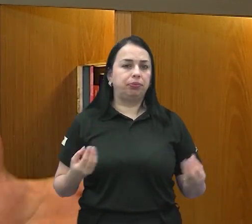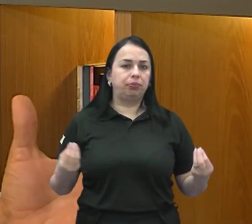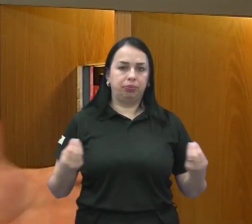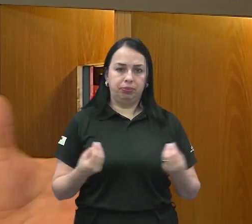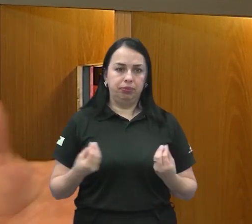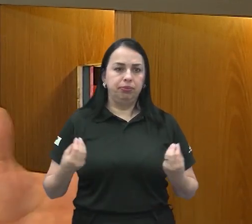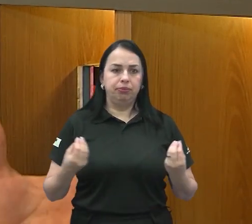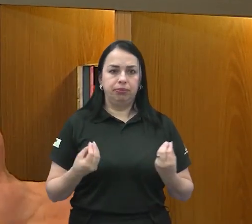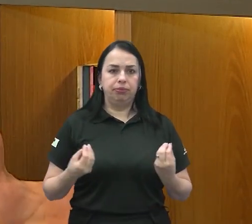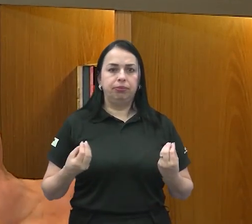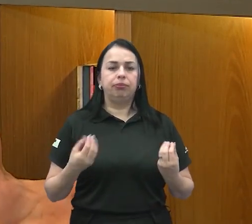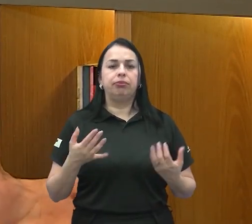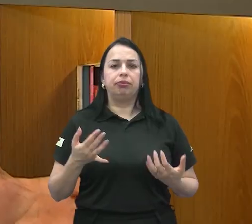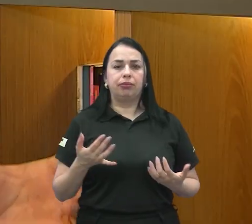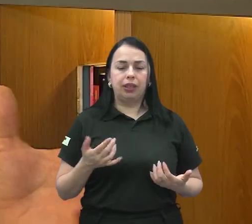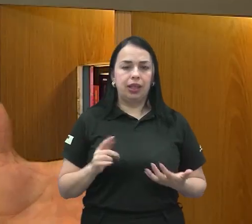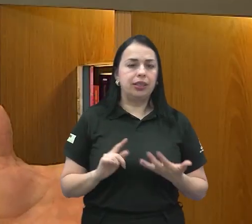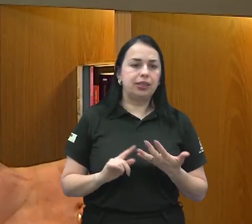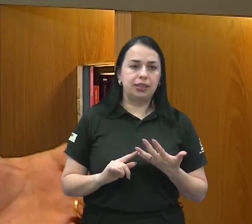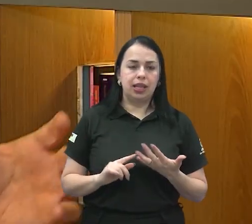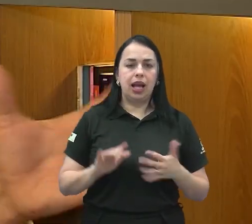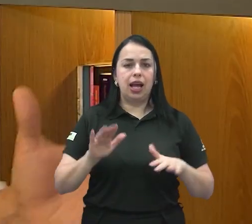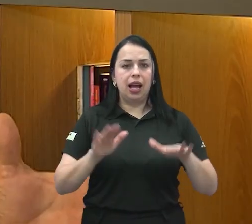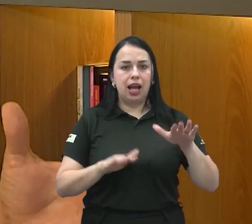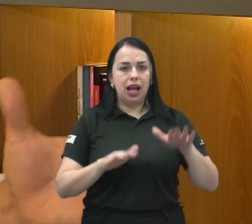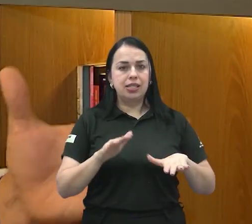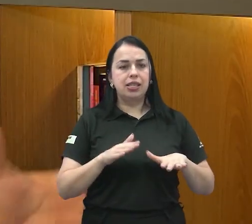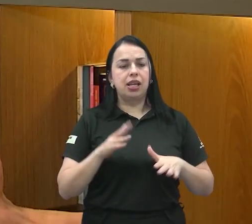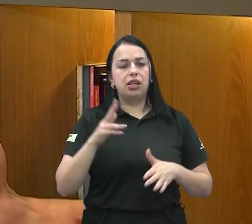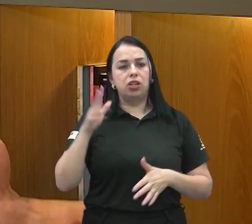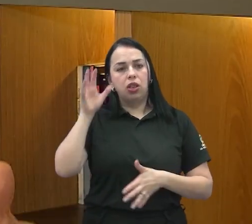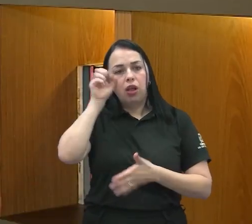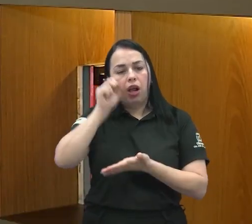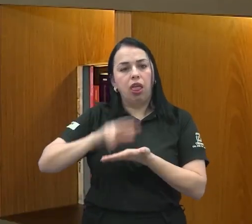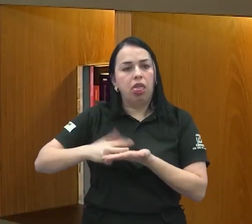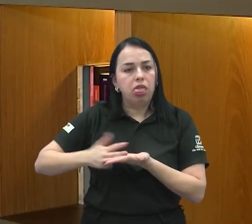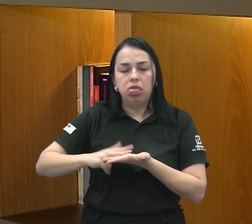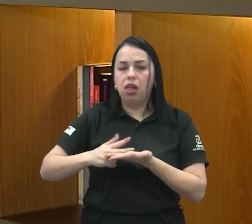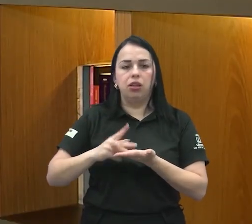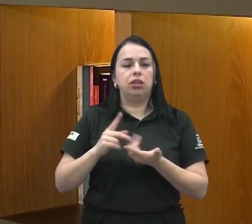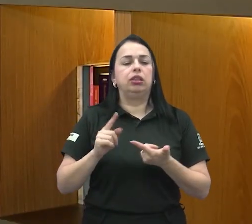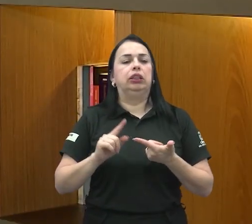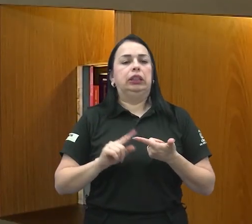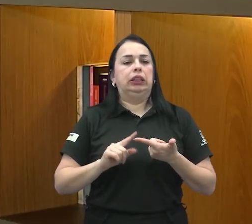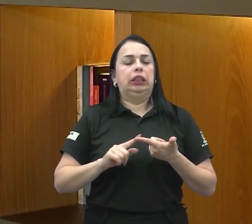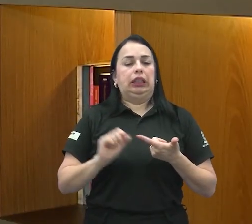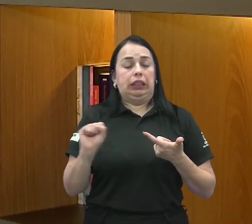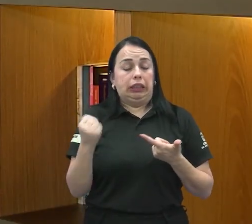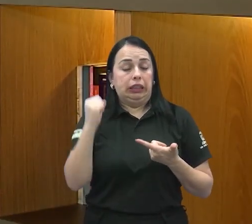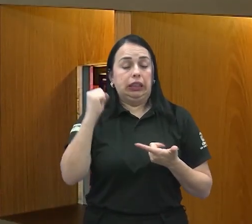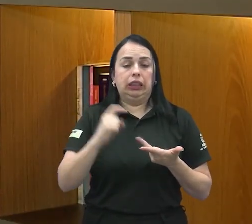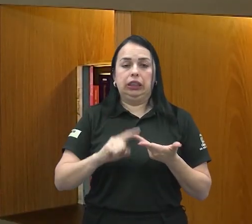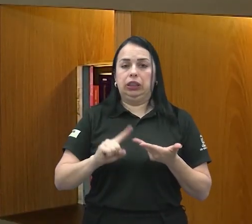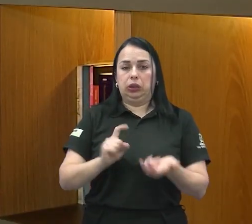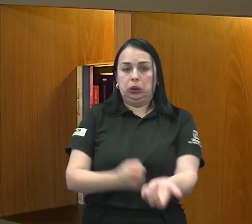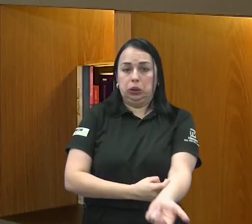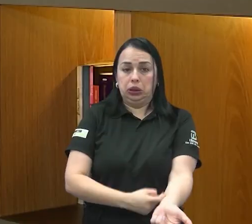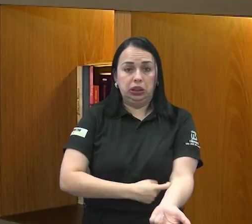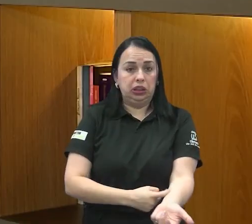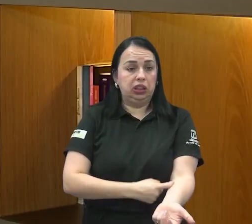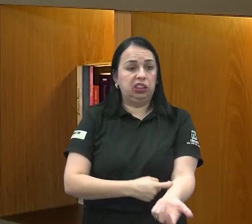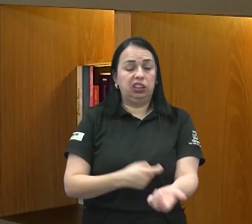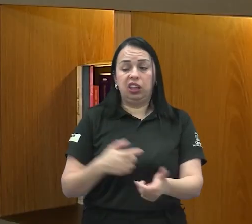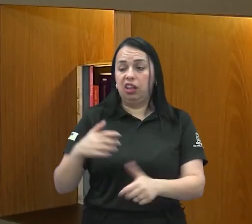alguns aspectos acontecem nesse âmbito, né? Então, às vezes vem uma questão de insônia, de irritação,